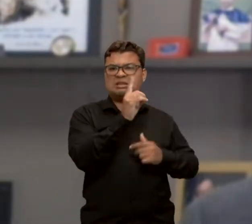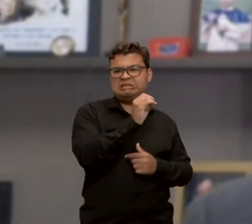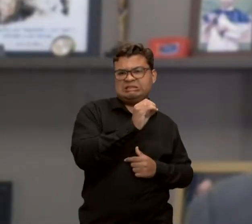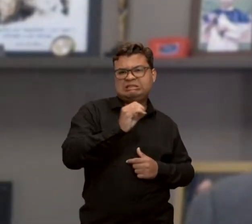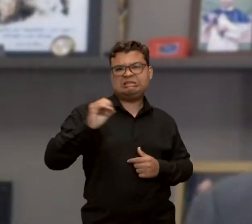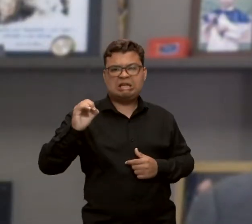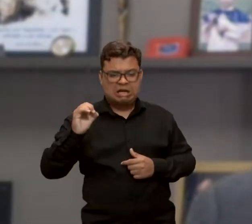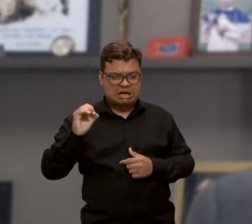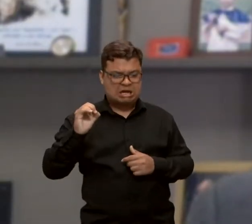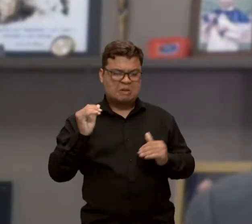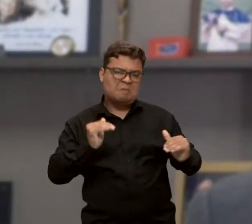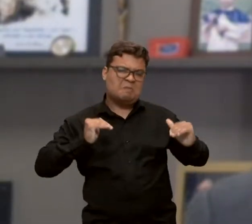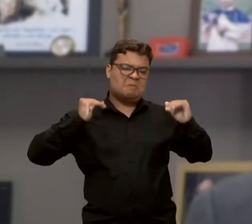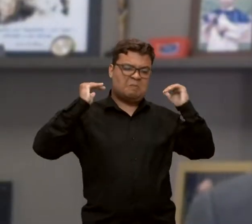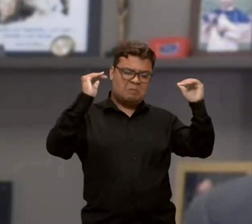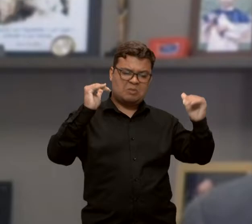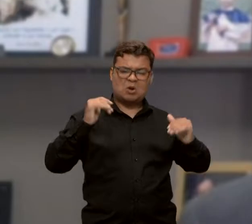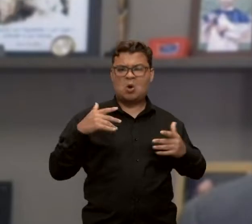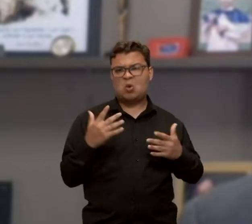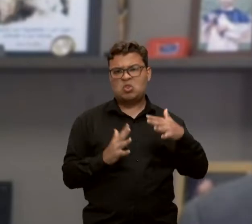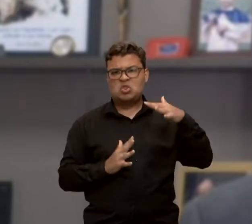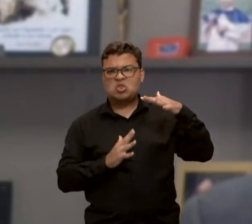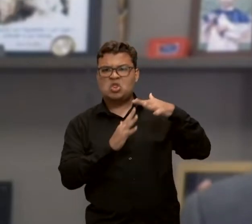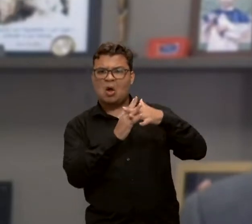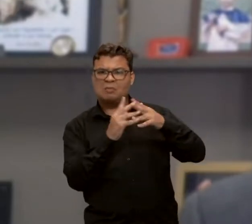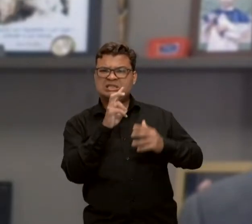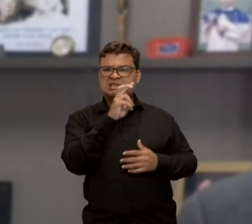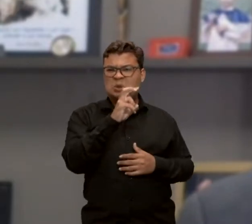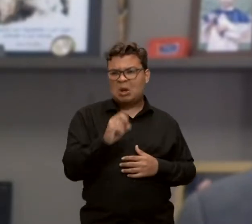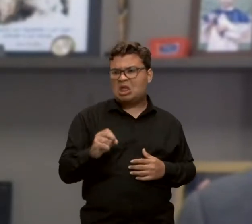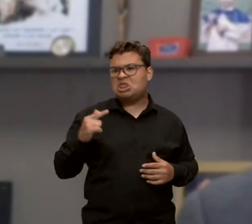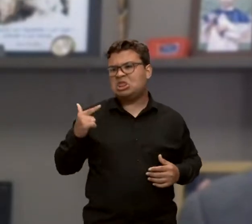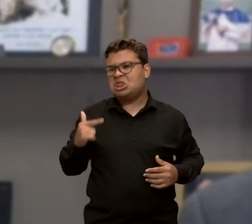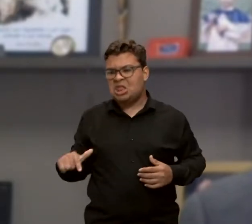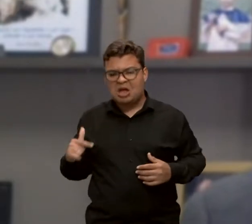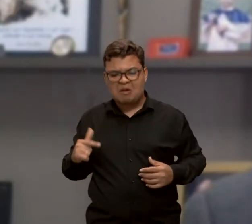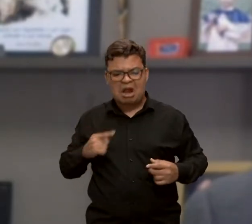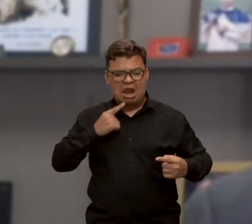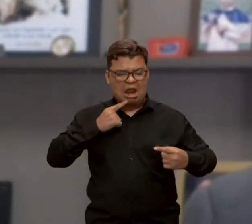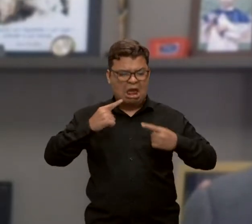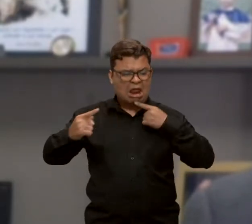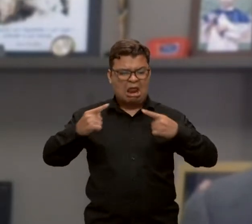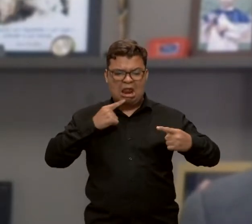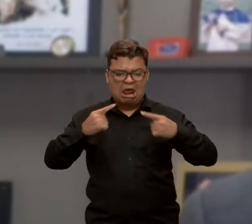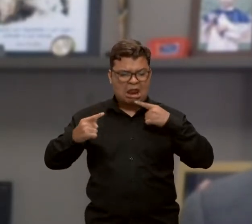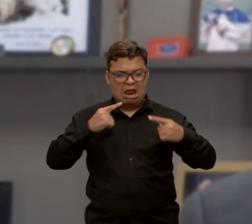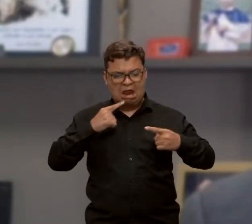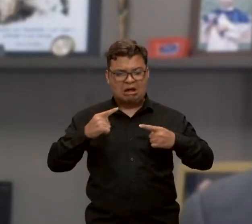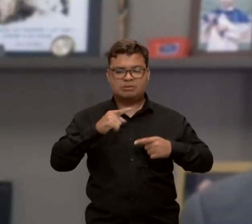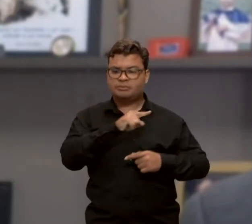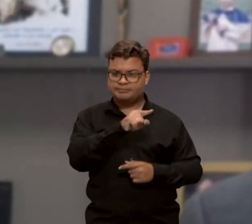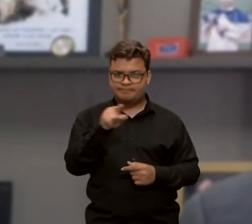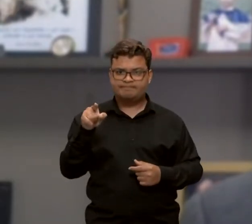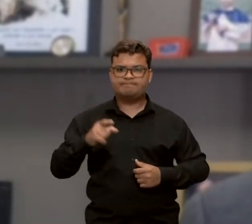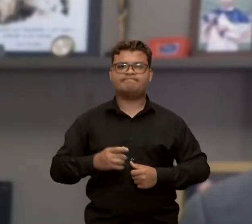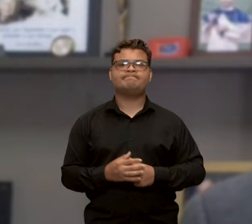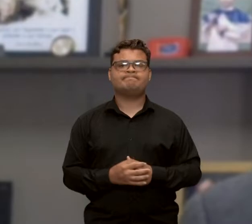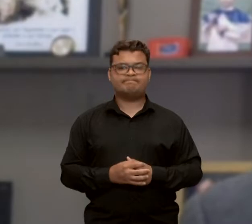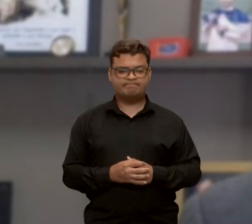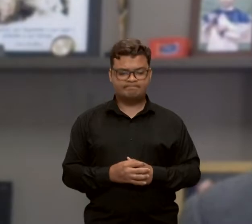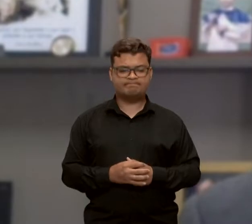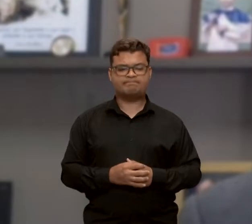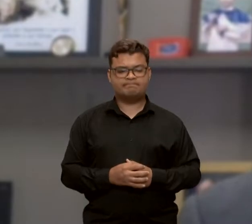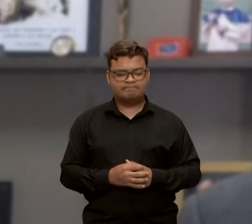ranking tal, ou no top 50 do ranking tal. Isso é